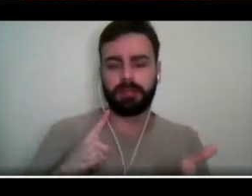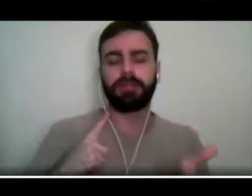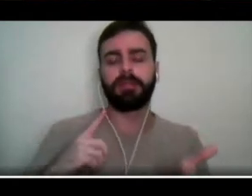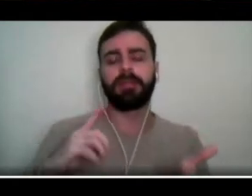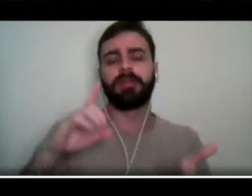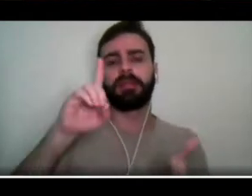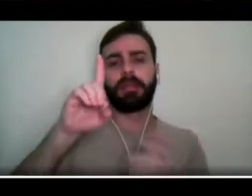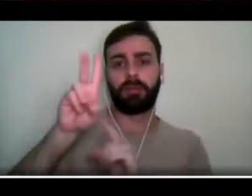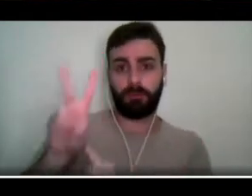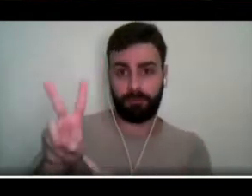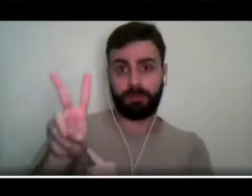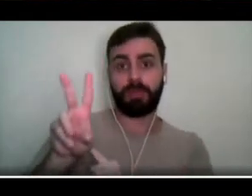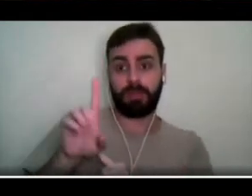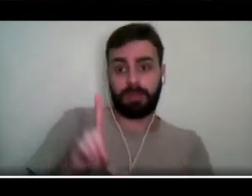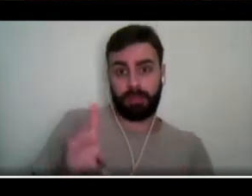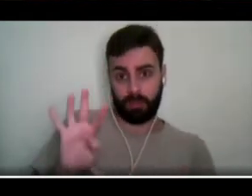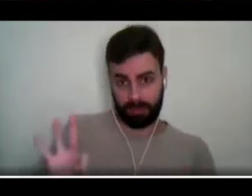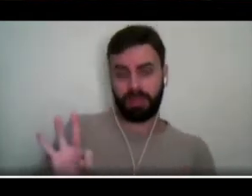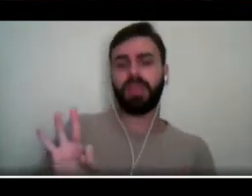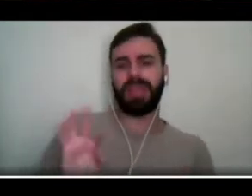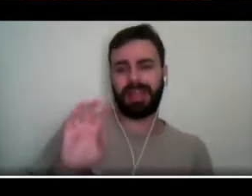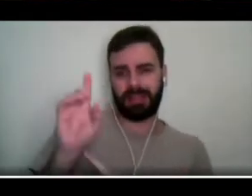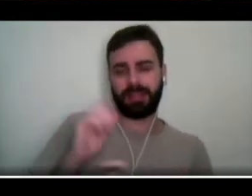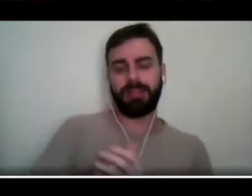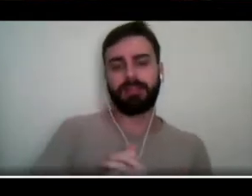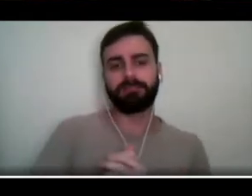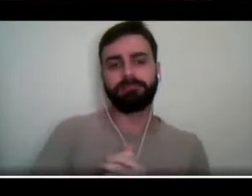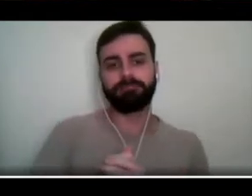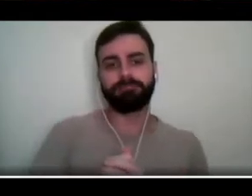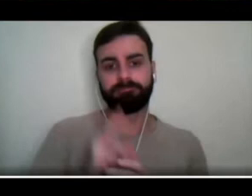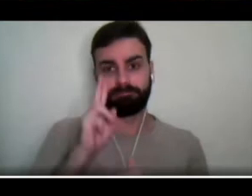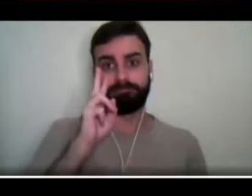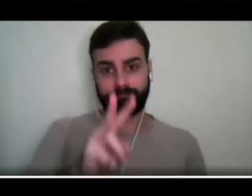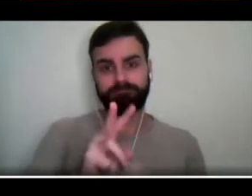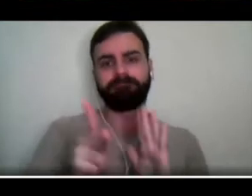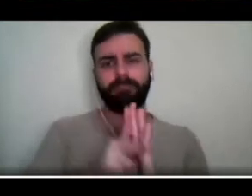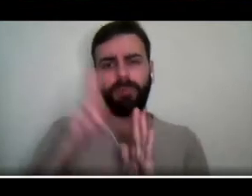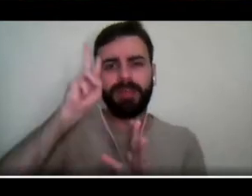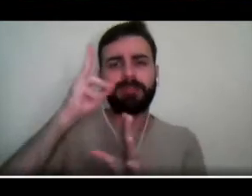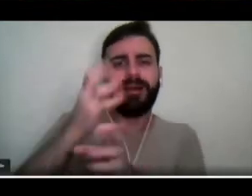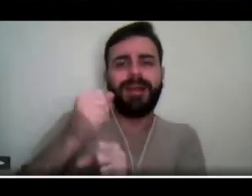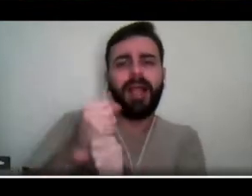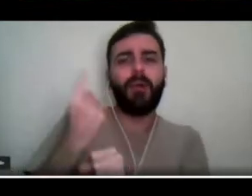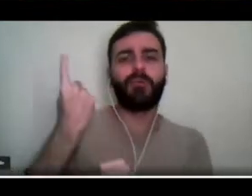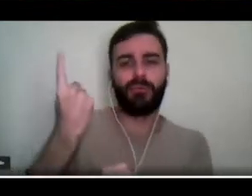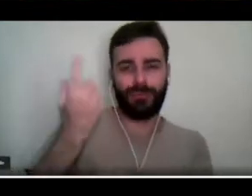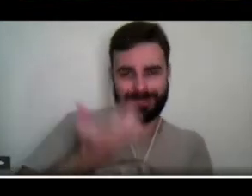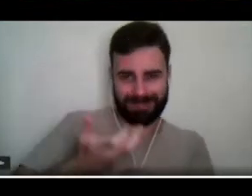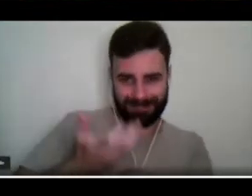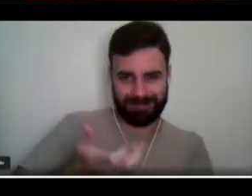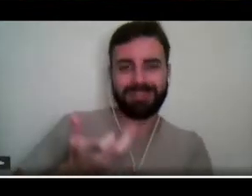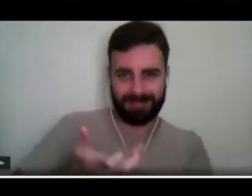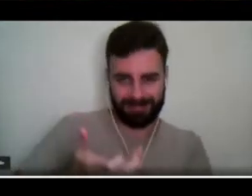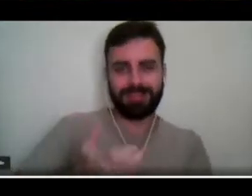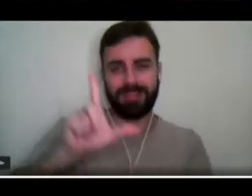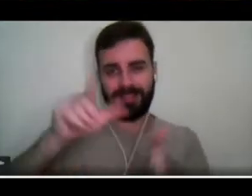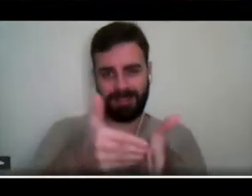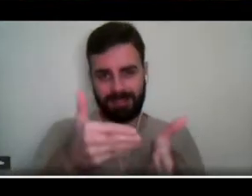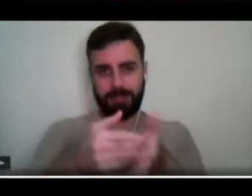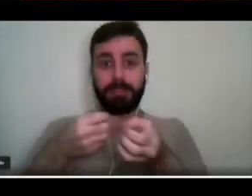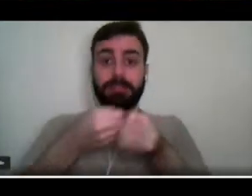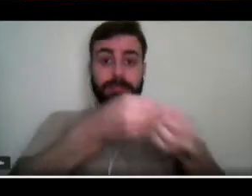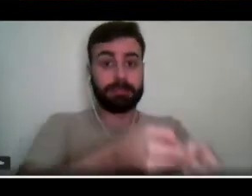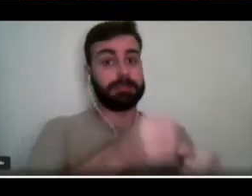Então, a aceleração, propriamente dita, é um limite, né, quando o ΔT tende a zero, né, de